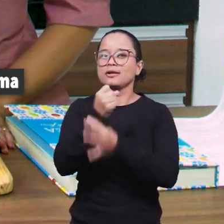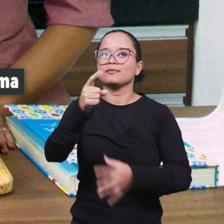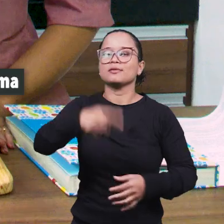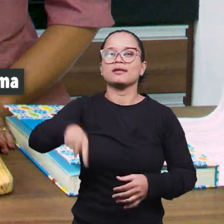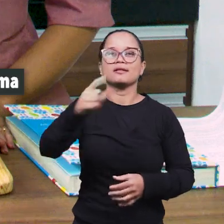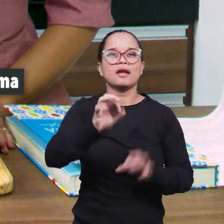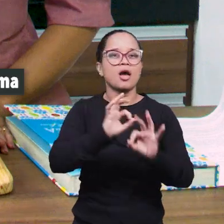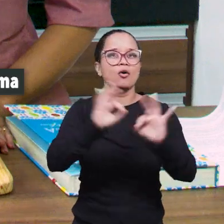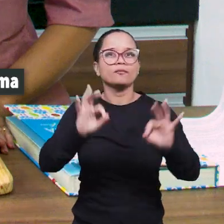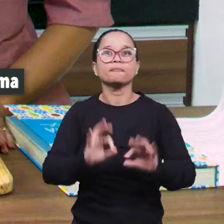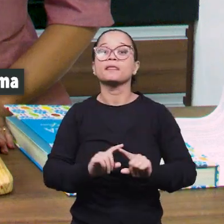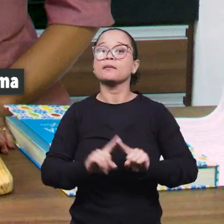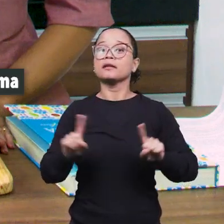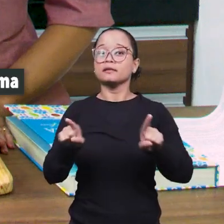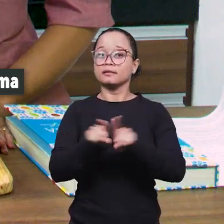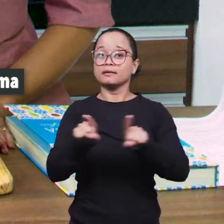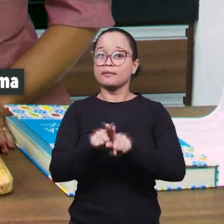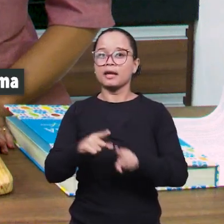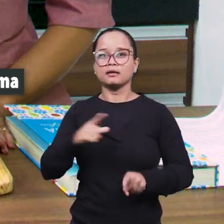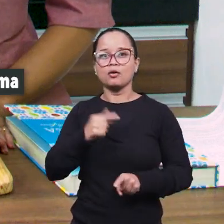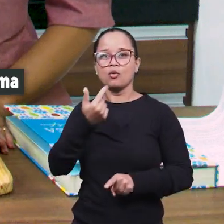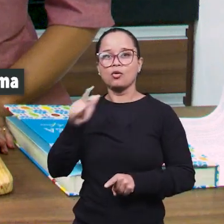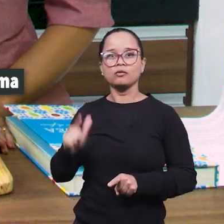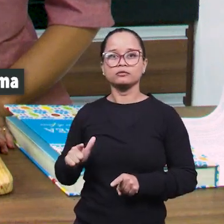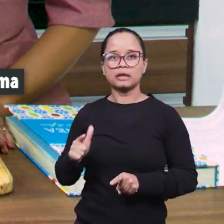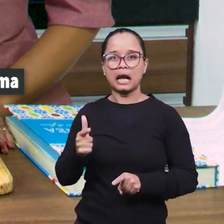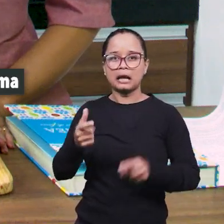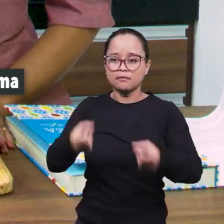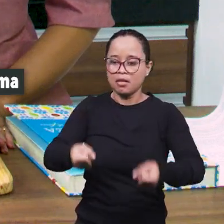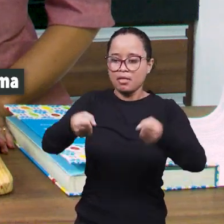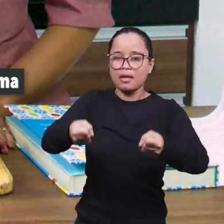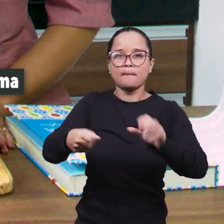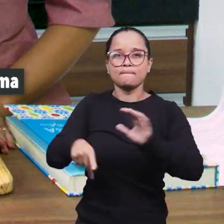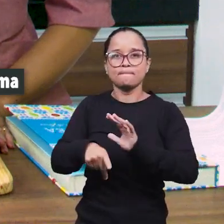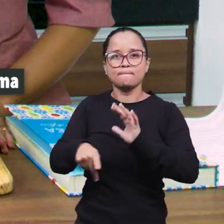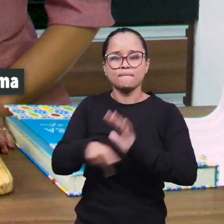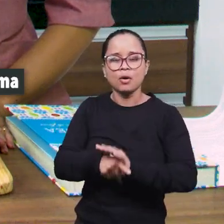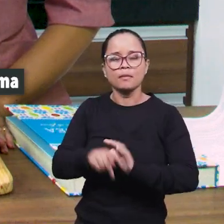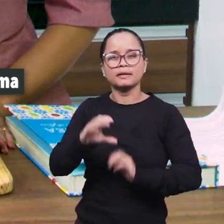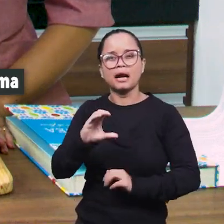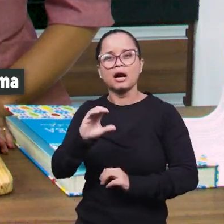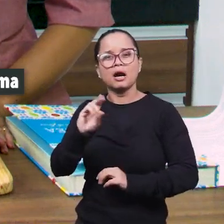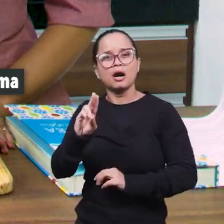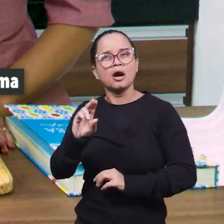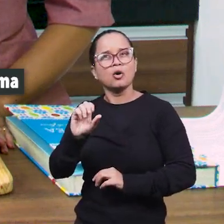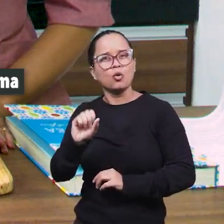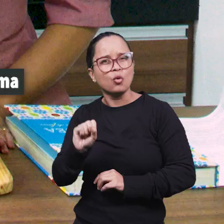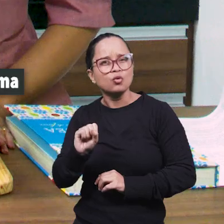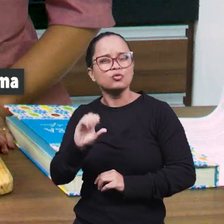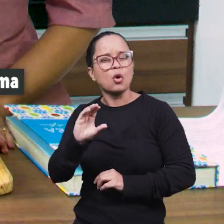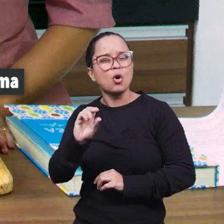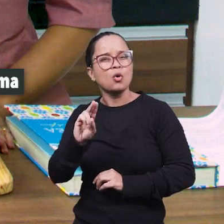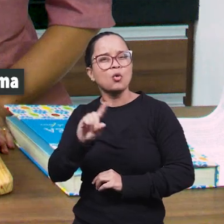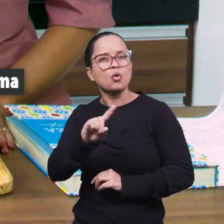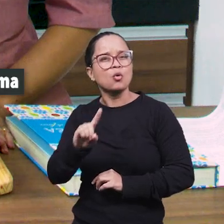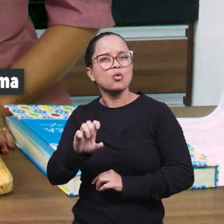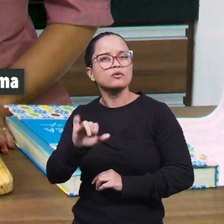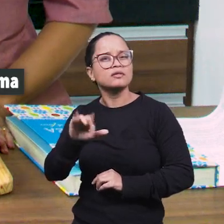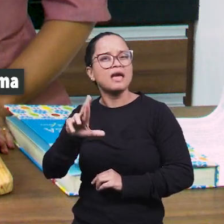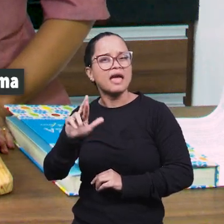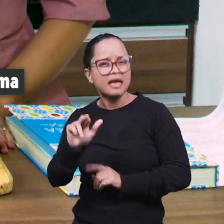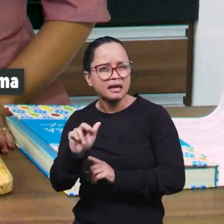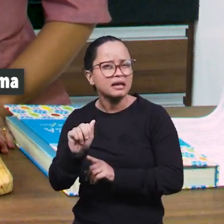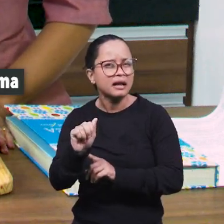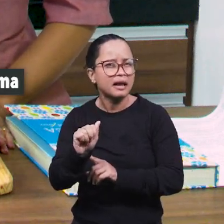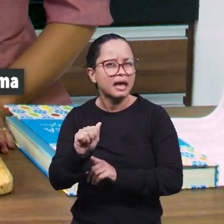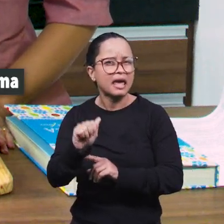cozinhar. Uma, Ana. Qual? A cuscuzeira. Não trouxe. Nossa, é tão essencial assim. A lenda na sua casa, uma